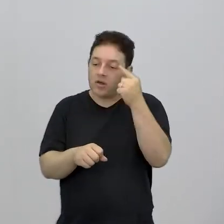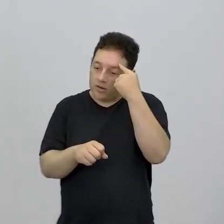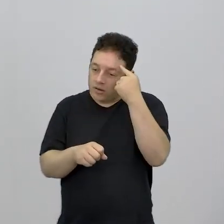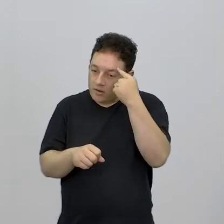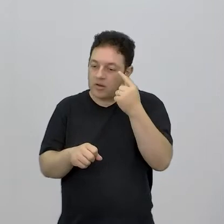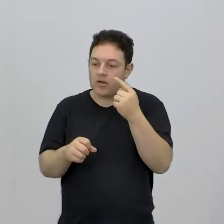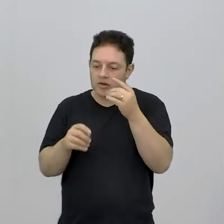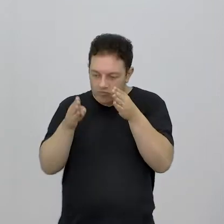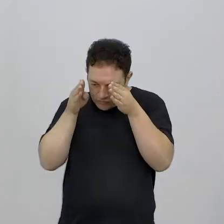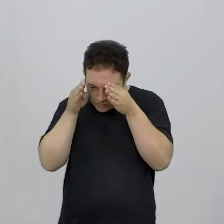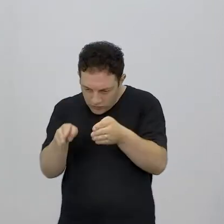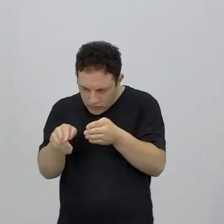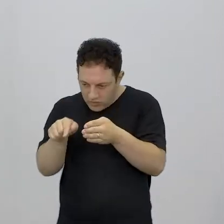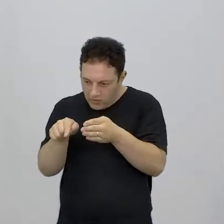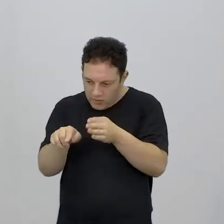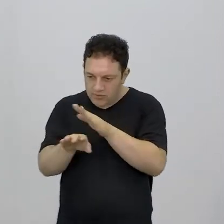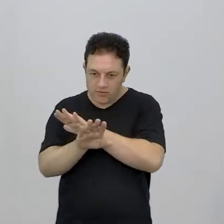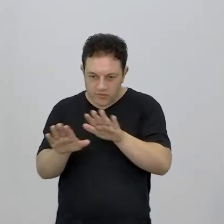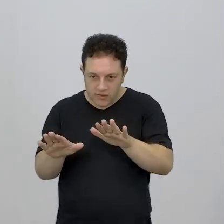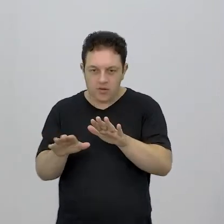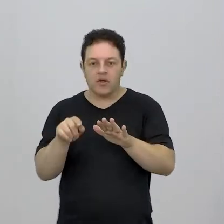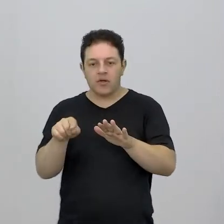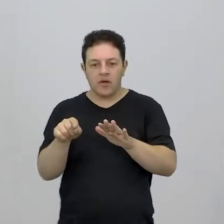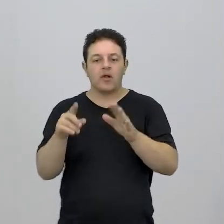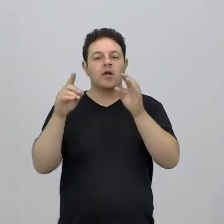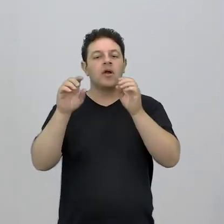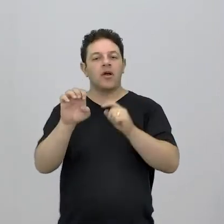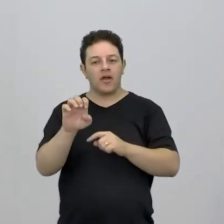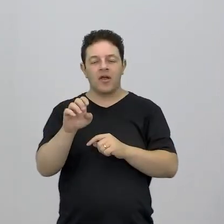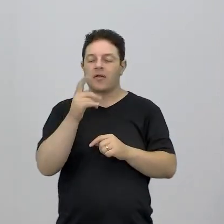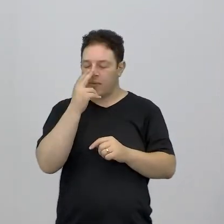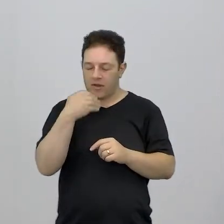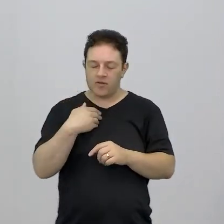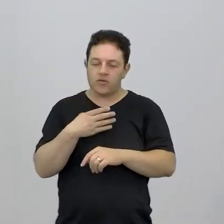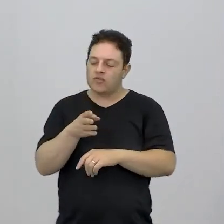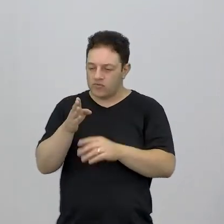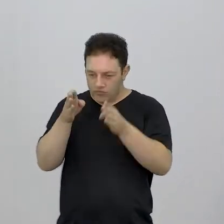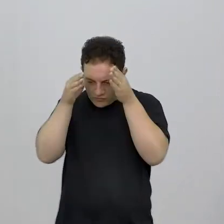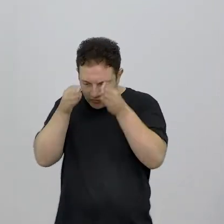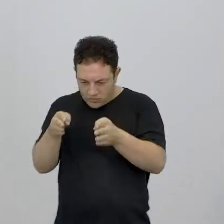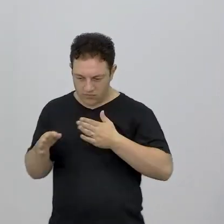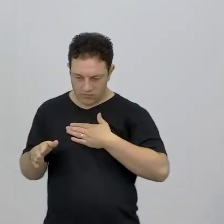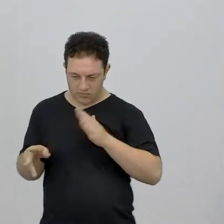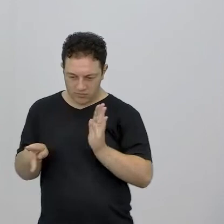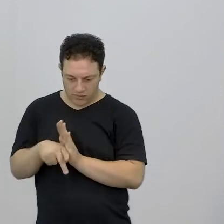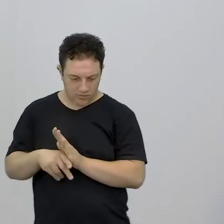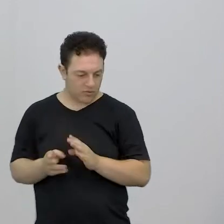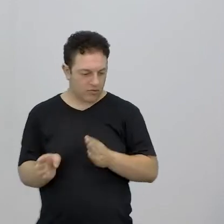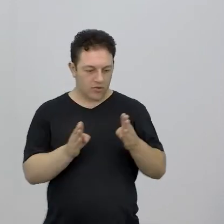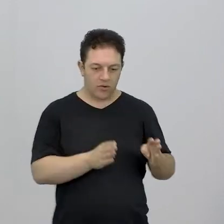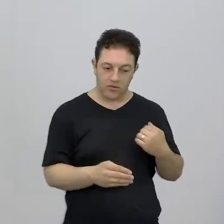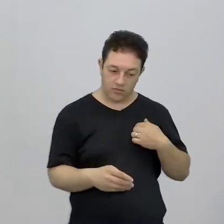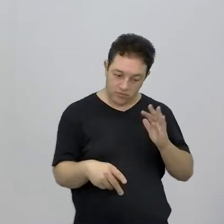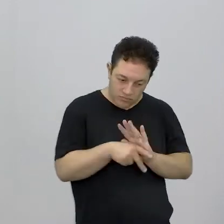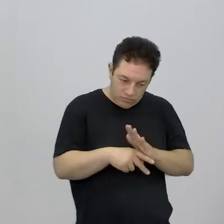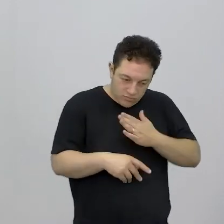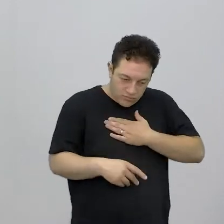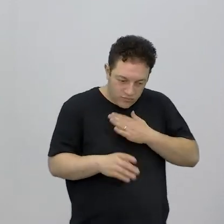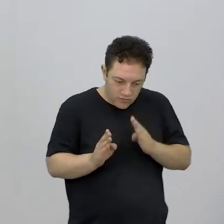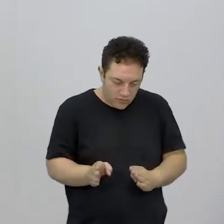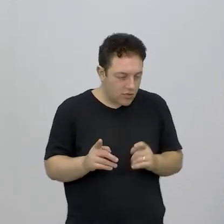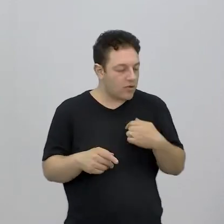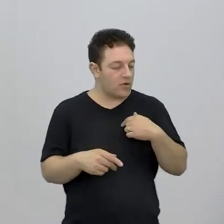completamente especializados, então está aí a especialização, cada um ficava num ponto da produção para fazer